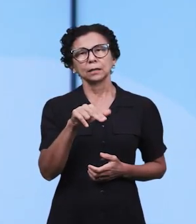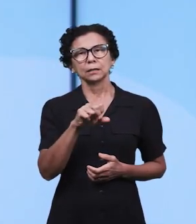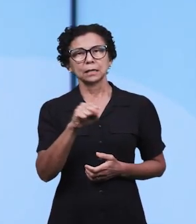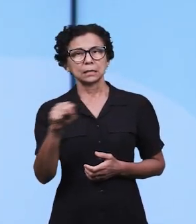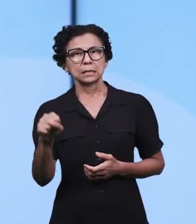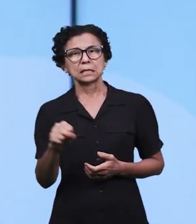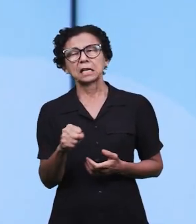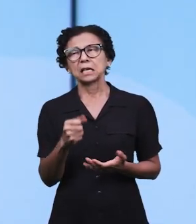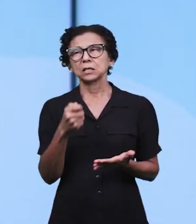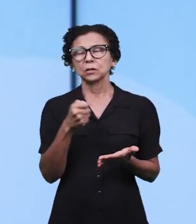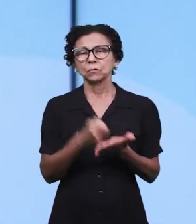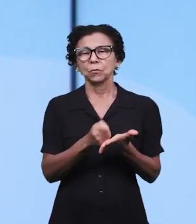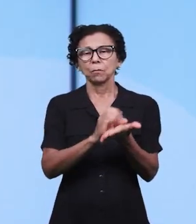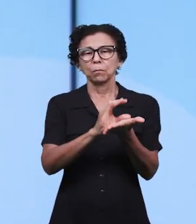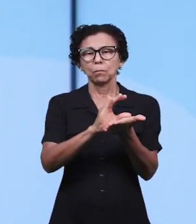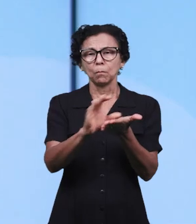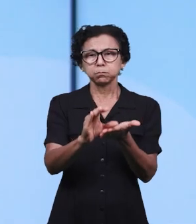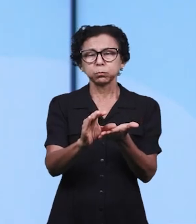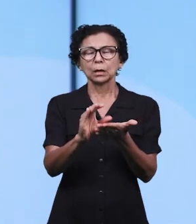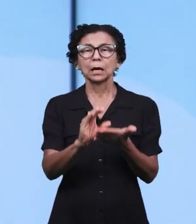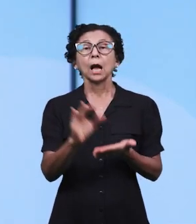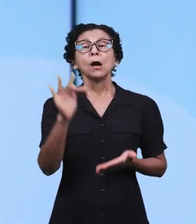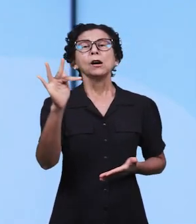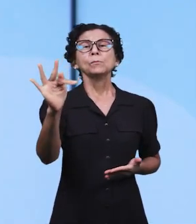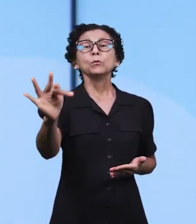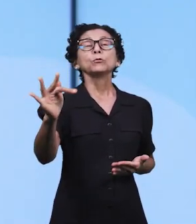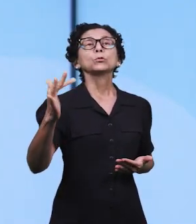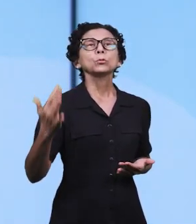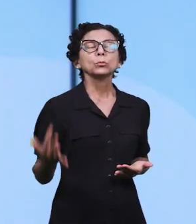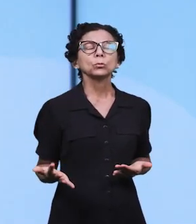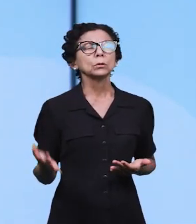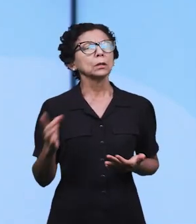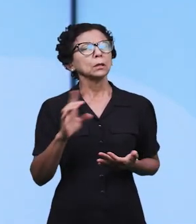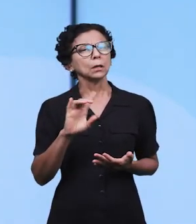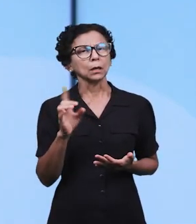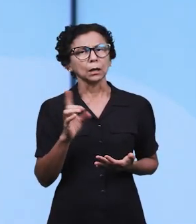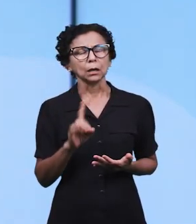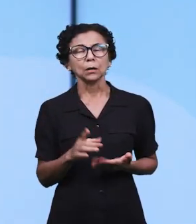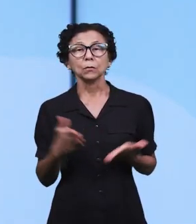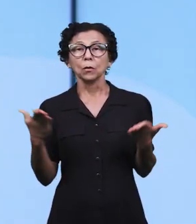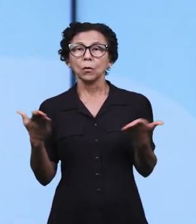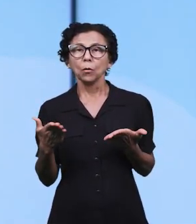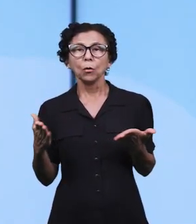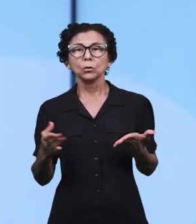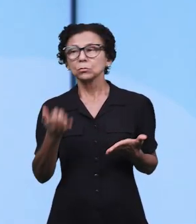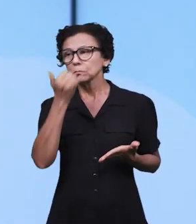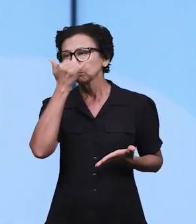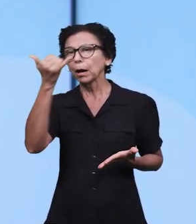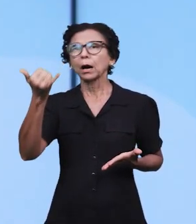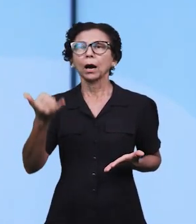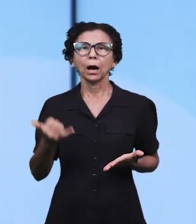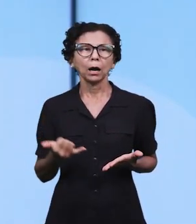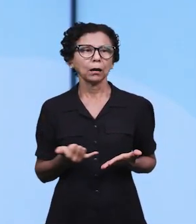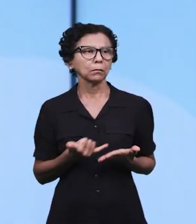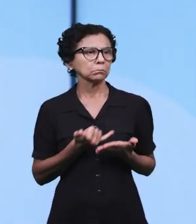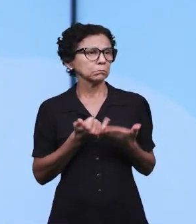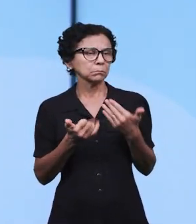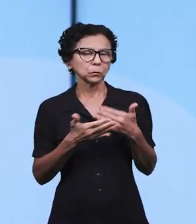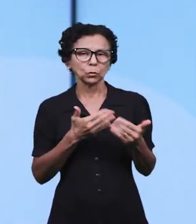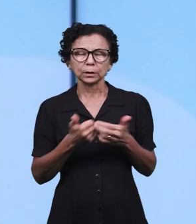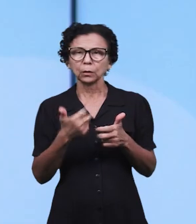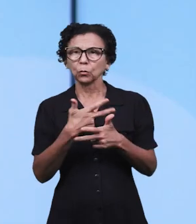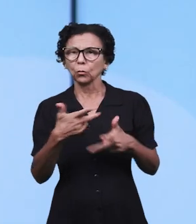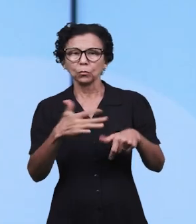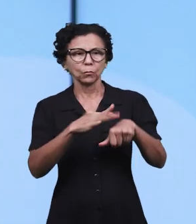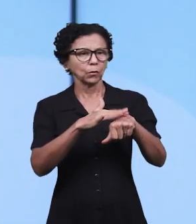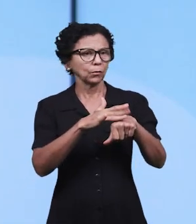anos, mas fazer as contribuições por causa do hoje. Às vezes uma situação que a gente não esperava, pode ser um acidente, pode ser uma